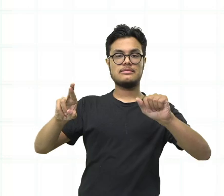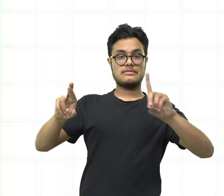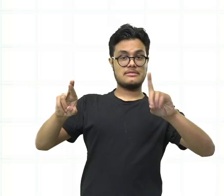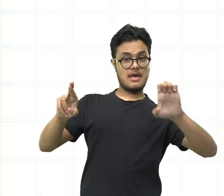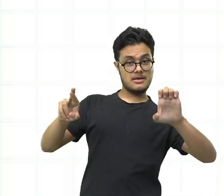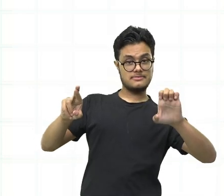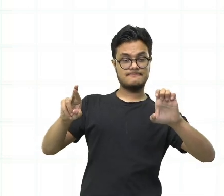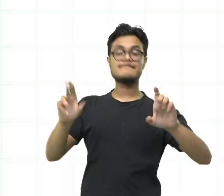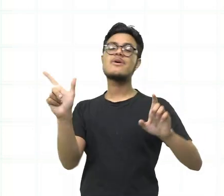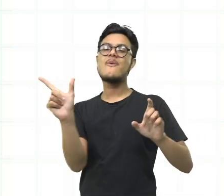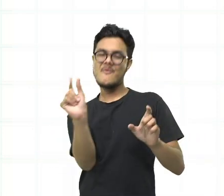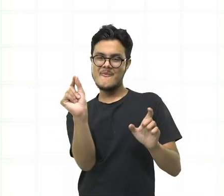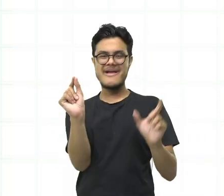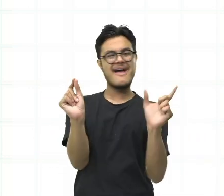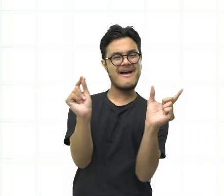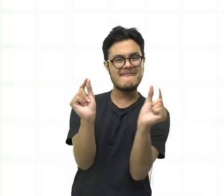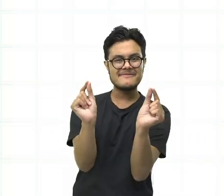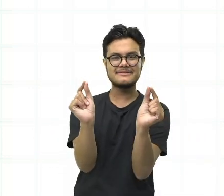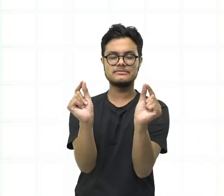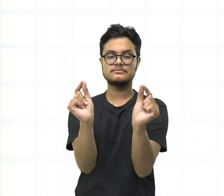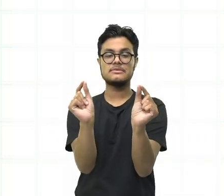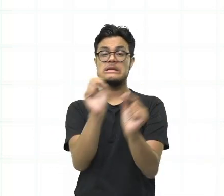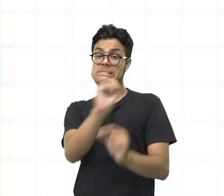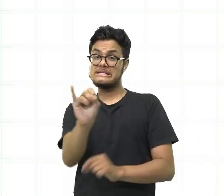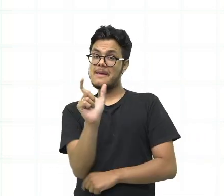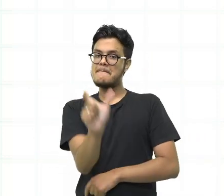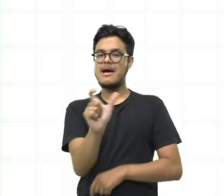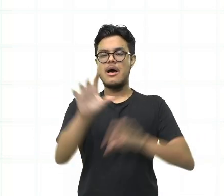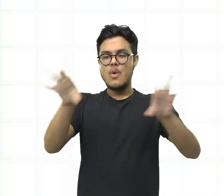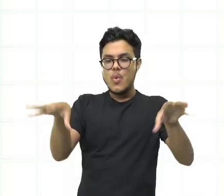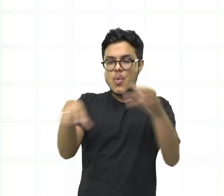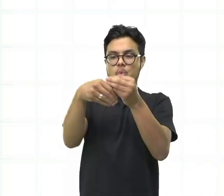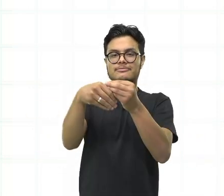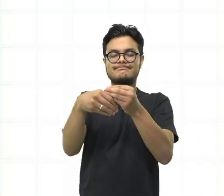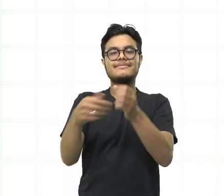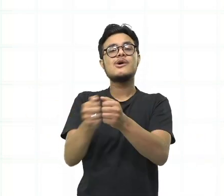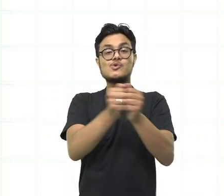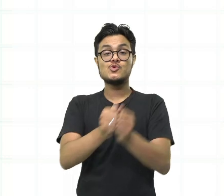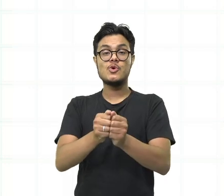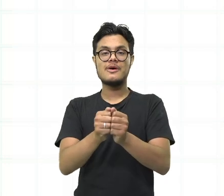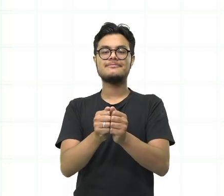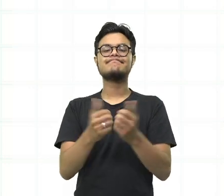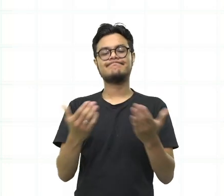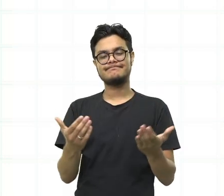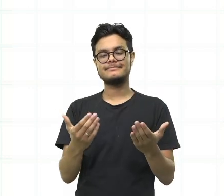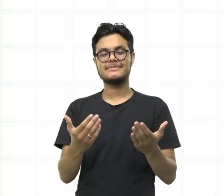esta palavra. Então, eu coloquei os dois juntos e formou o quê?